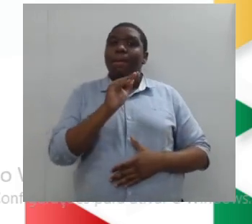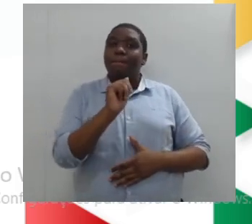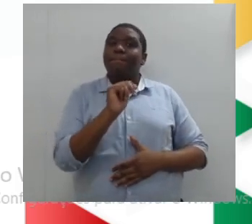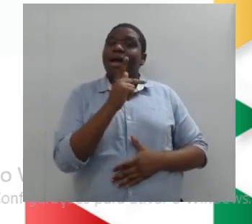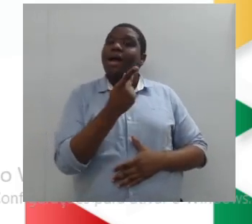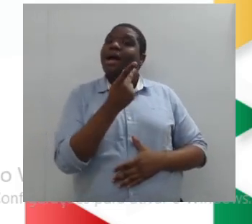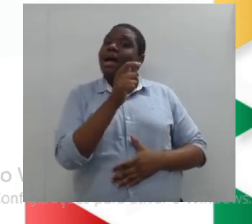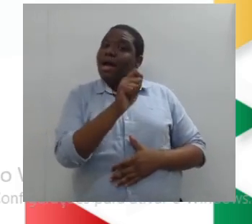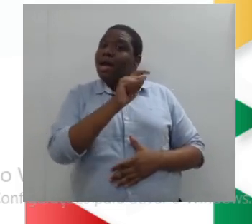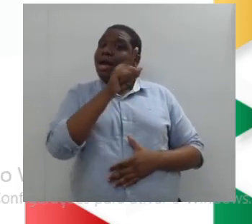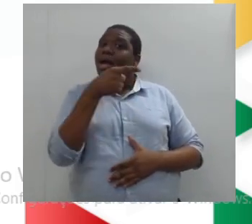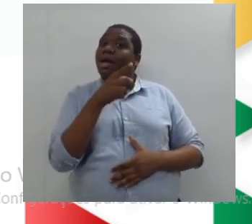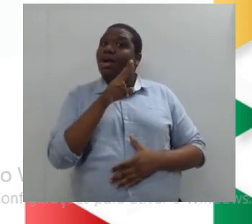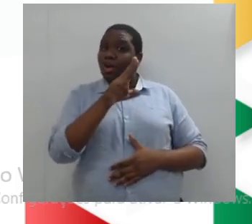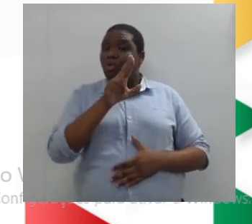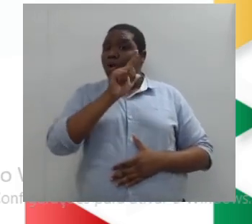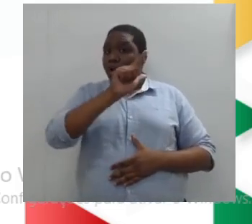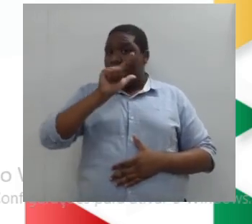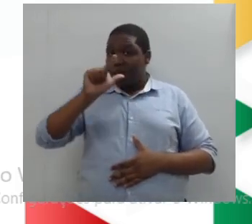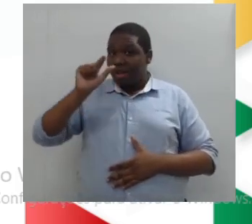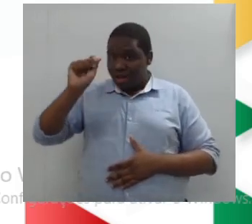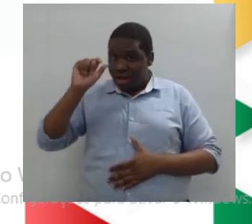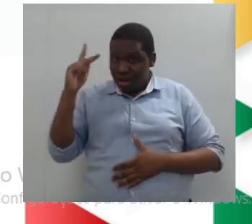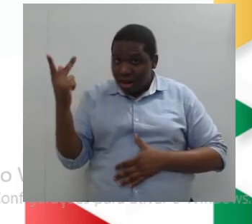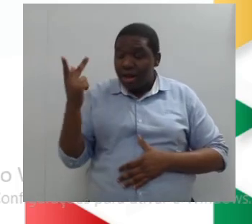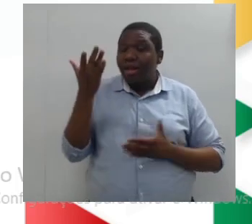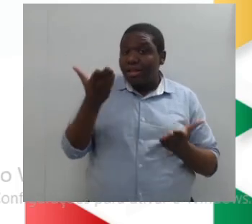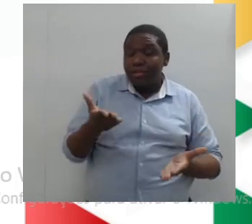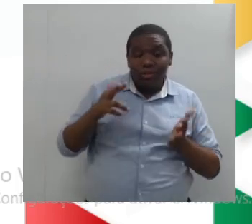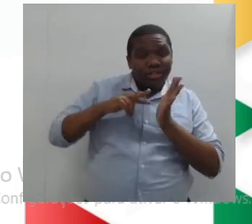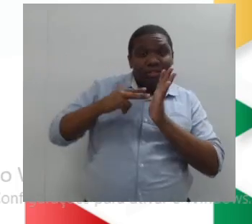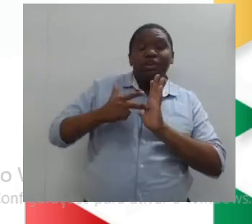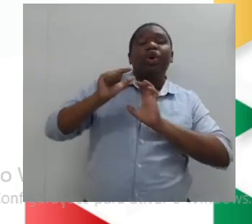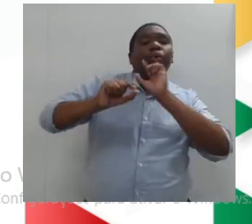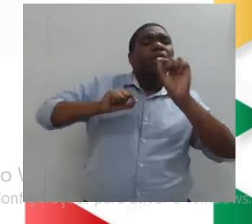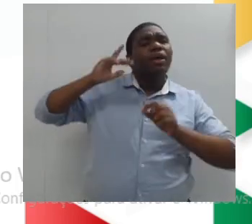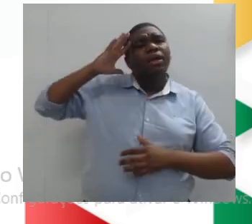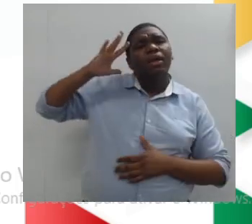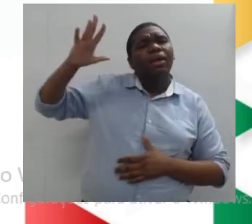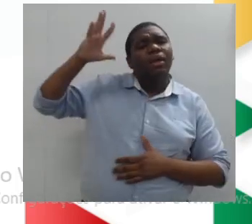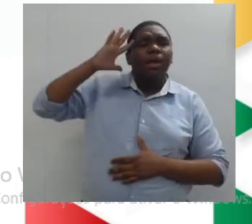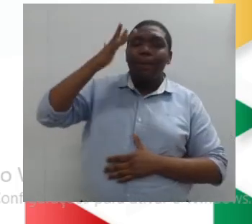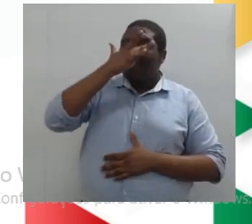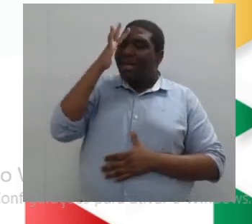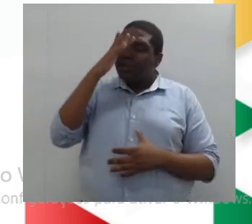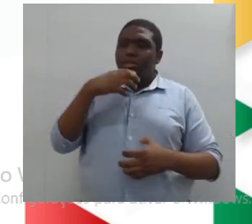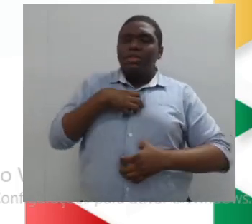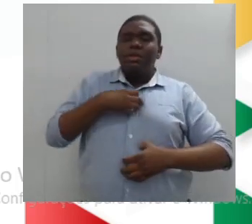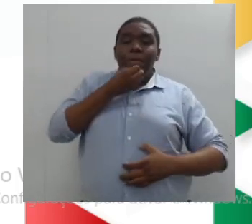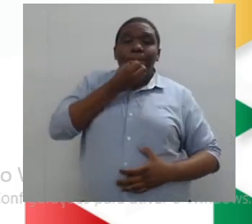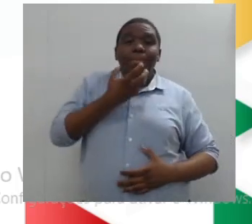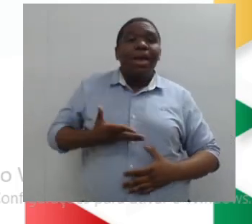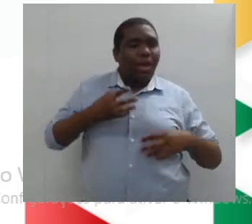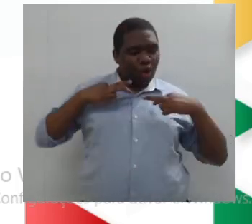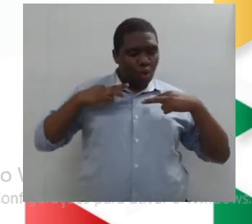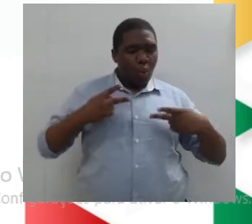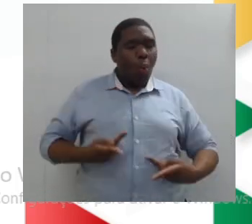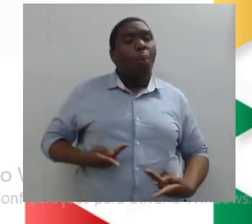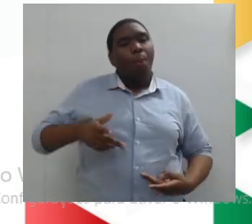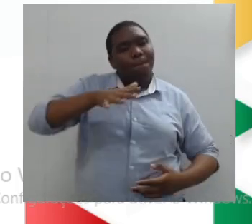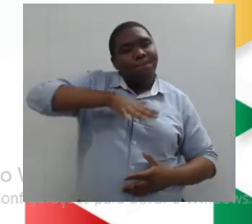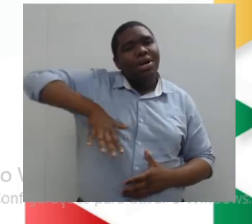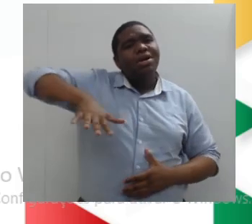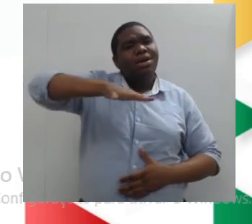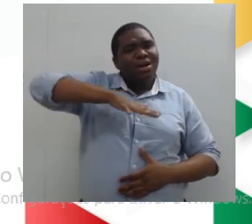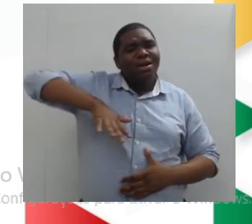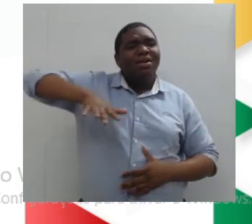nada melhor do que trazer uma reflexão que fala sobre o bem-estar da humanidade. São